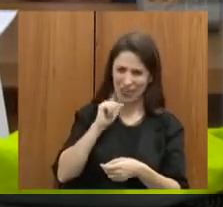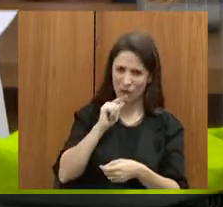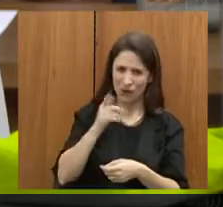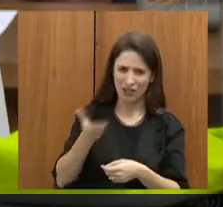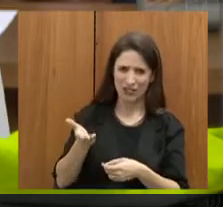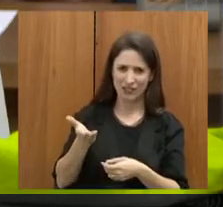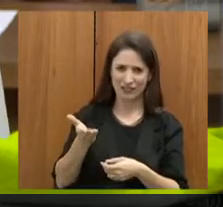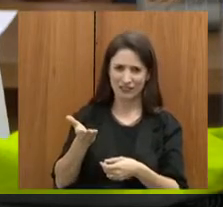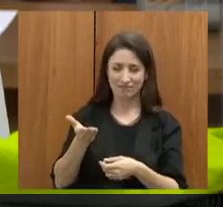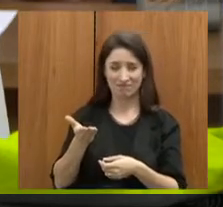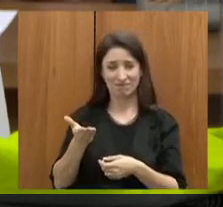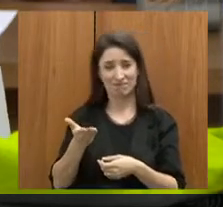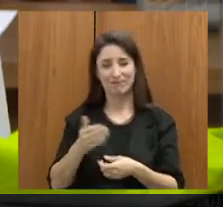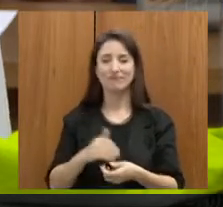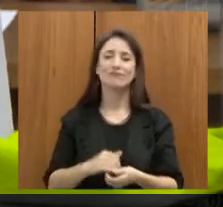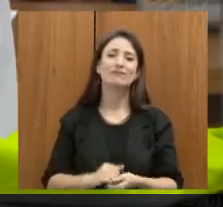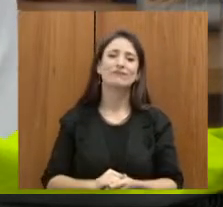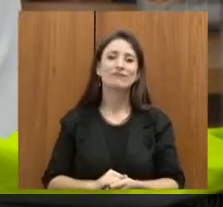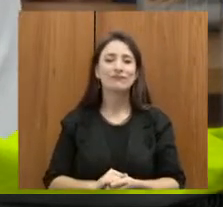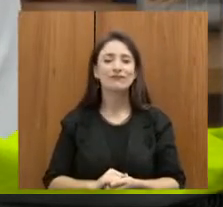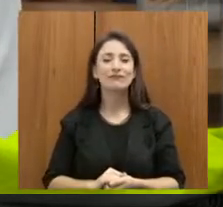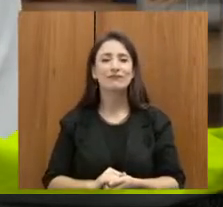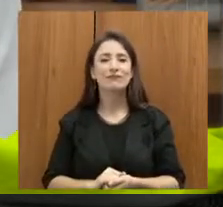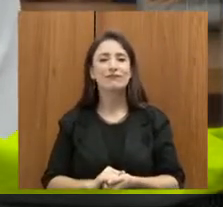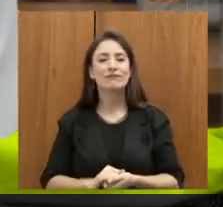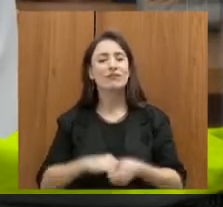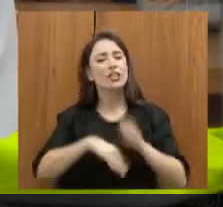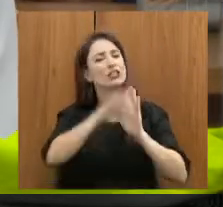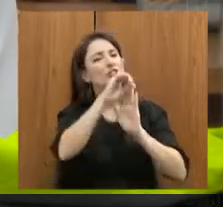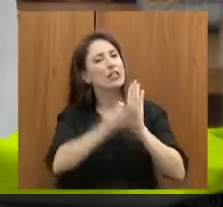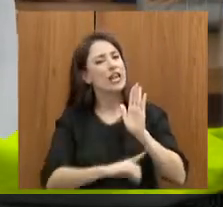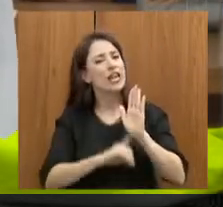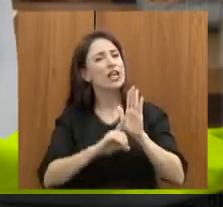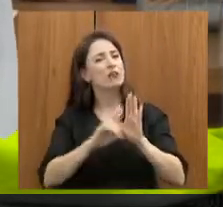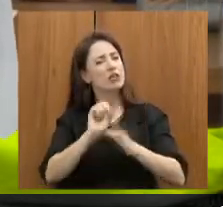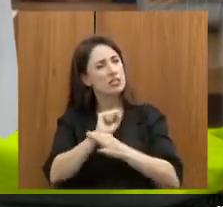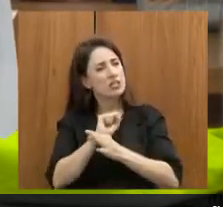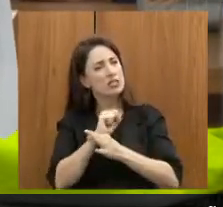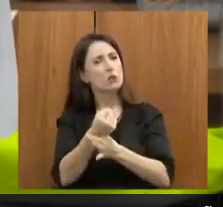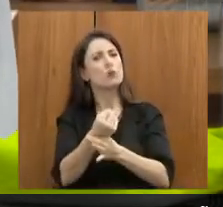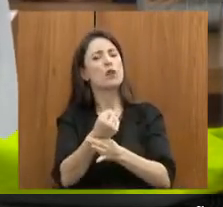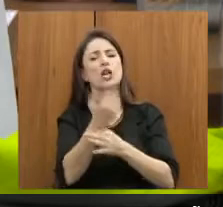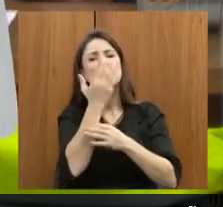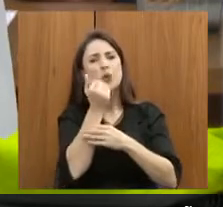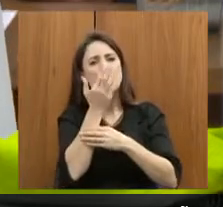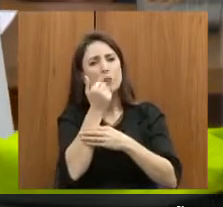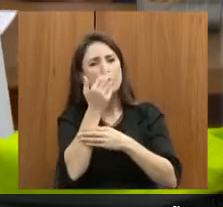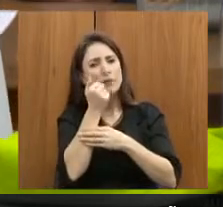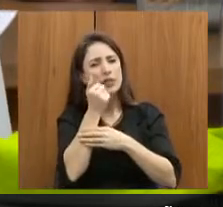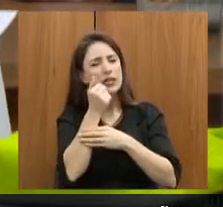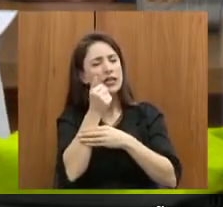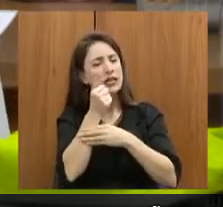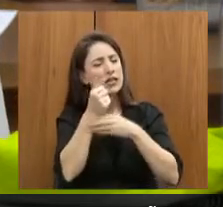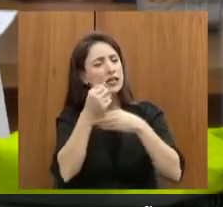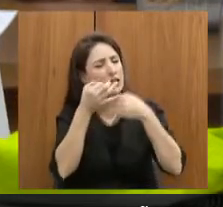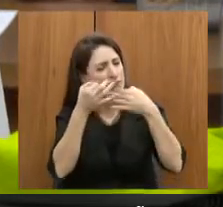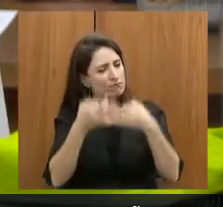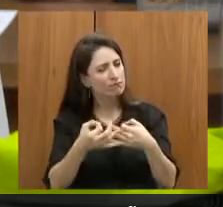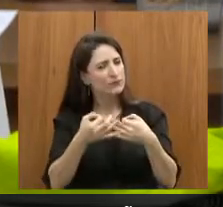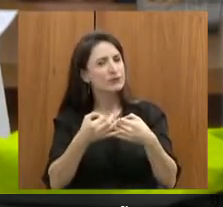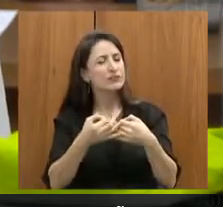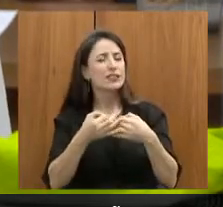o direito à segurança alimentar não só dos corpos da subjetividade